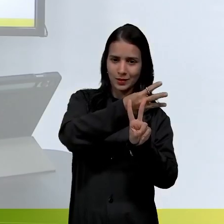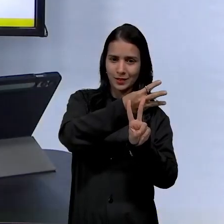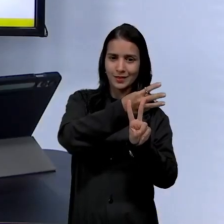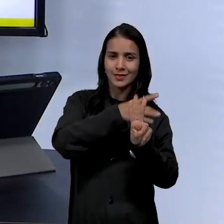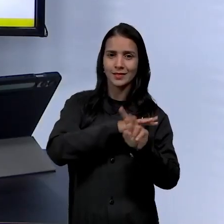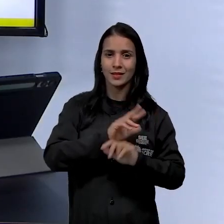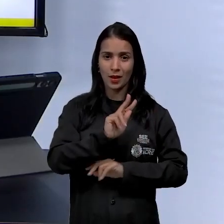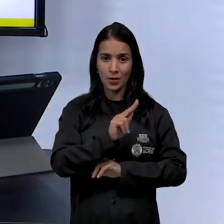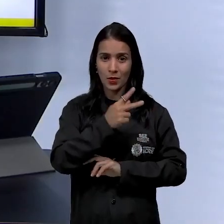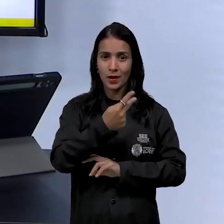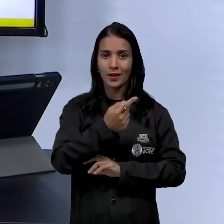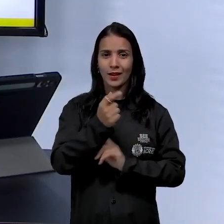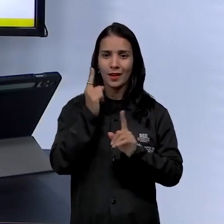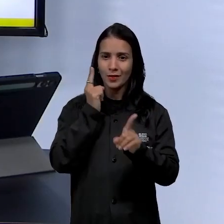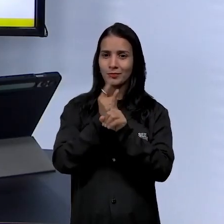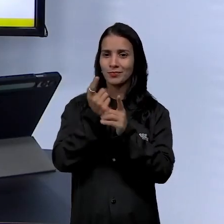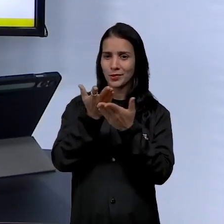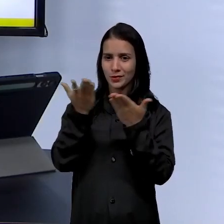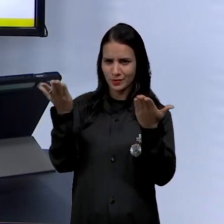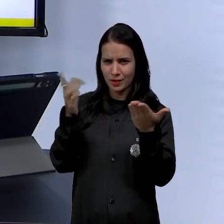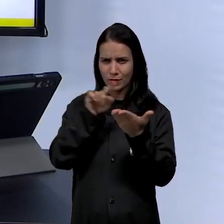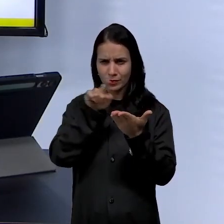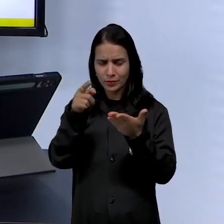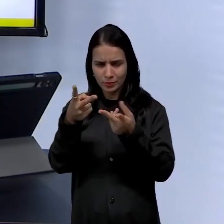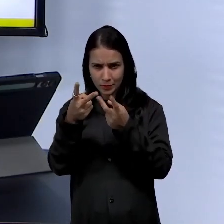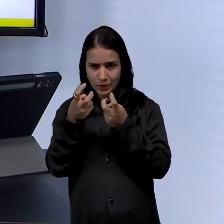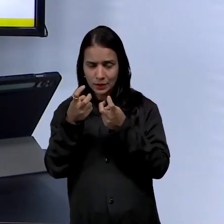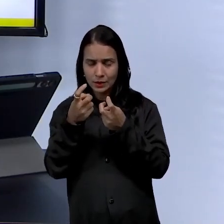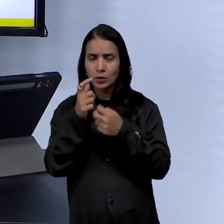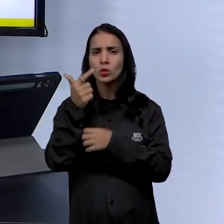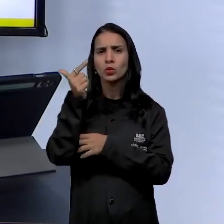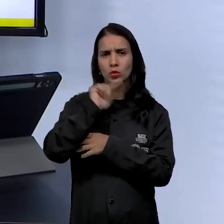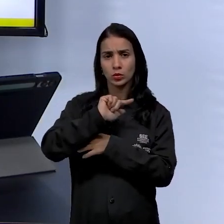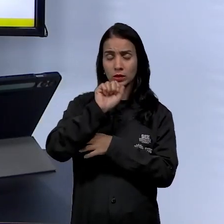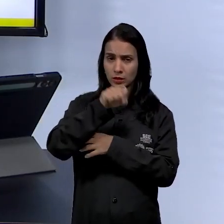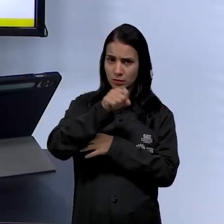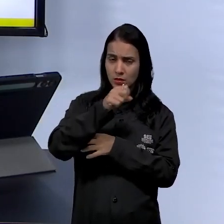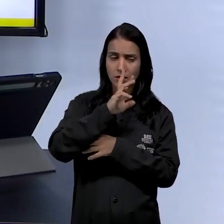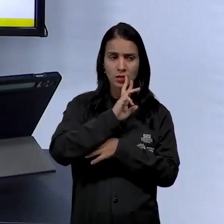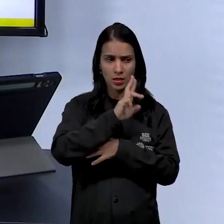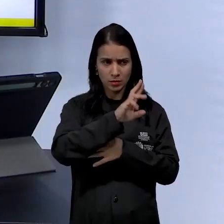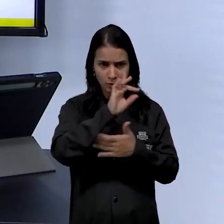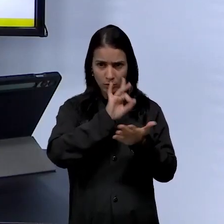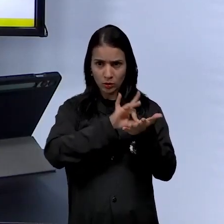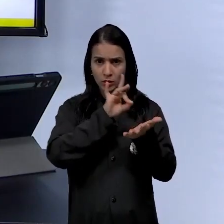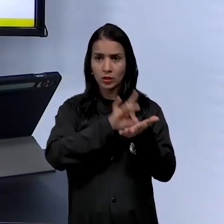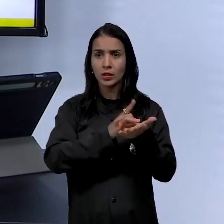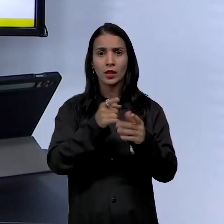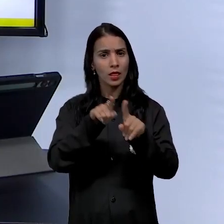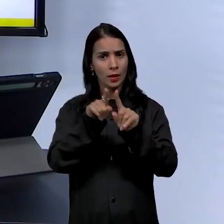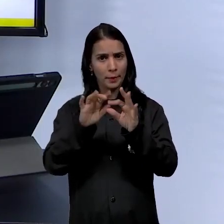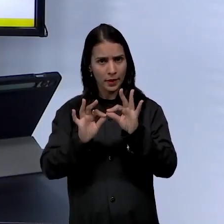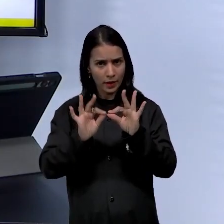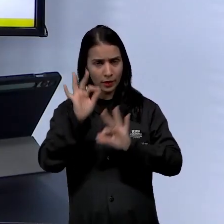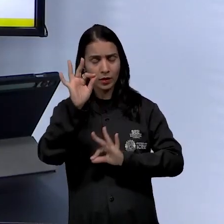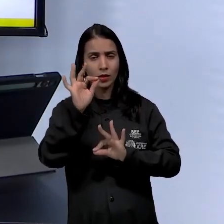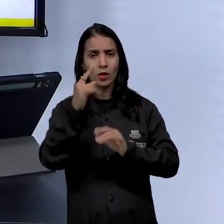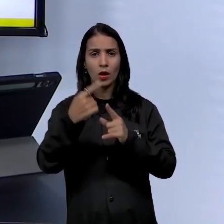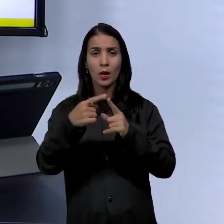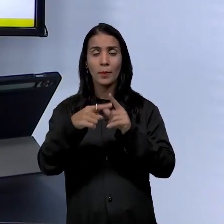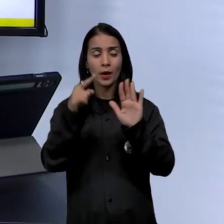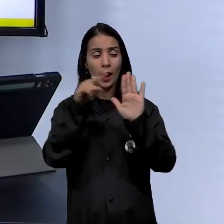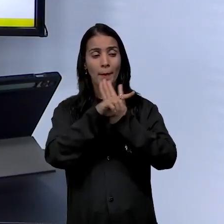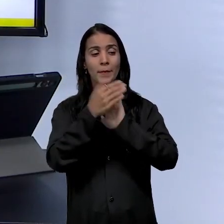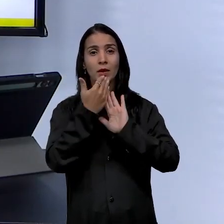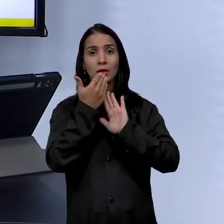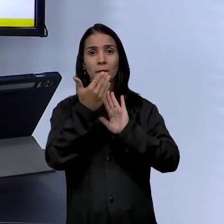Então aqui você consegue determinar aquela altura que era pedida em função do